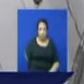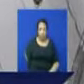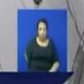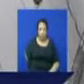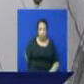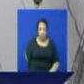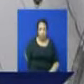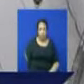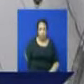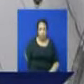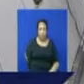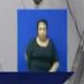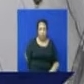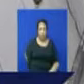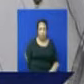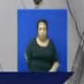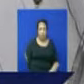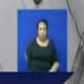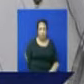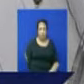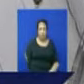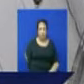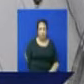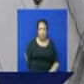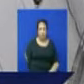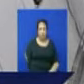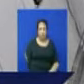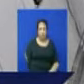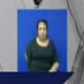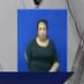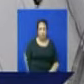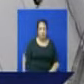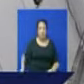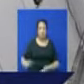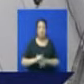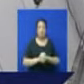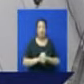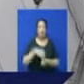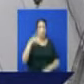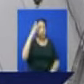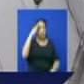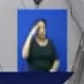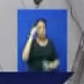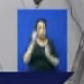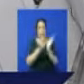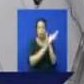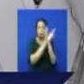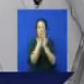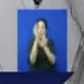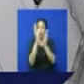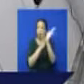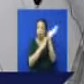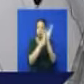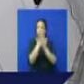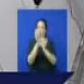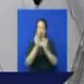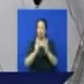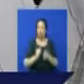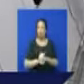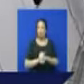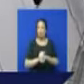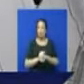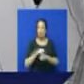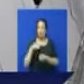Nós sabemos que o louvor foi feito para toda a honra e glória de nosso Senhor Jesus Cristo, mas queremos agradecer o dom da vida da